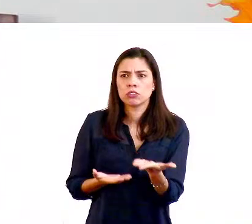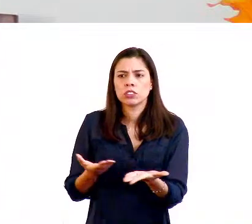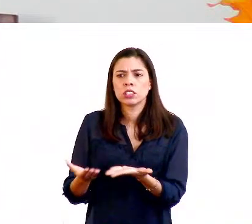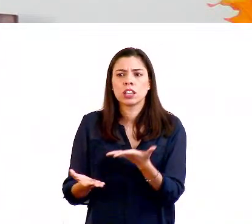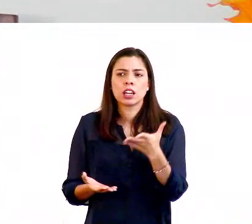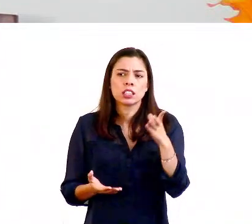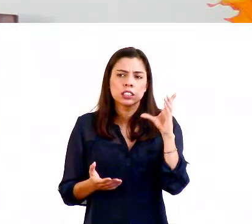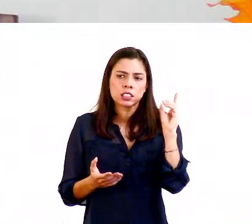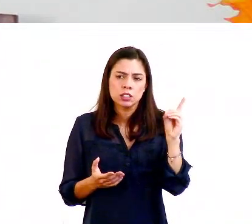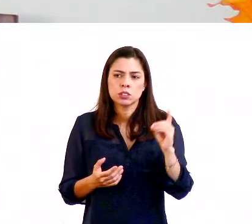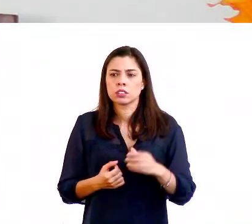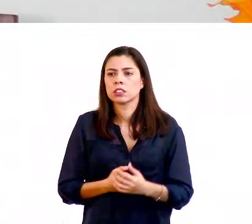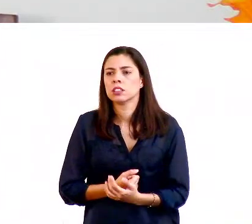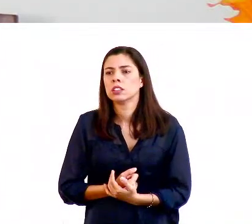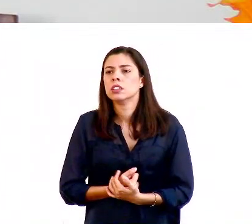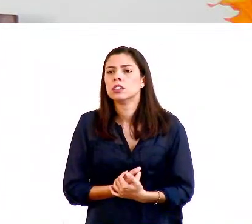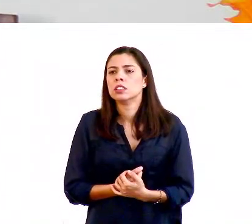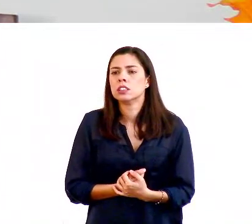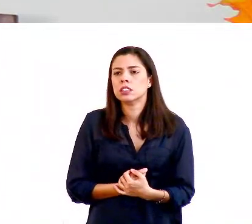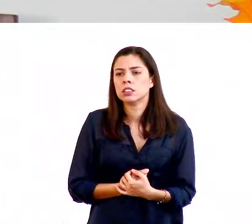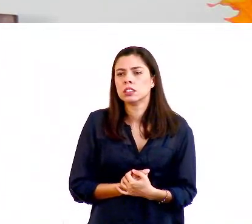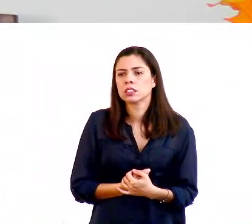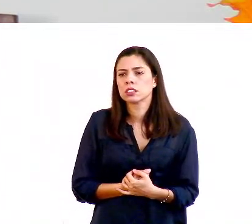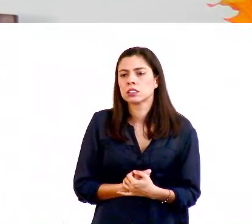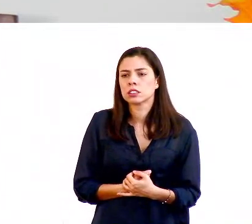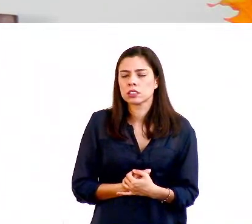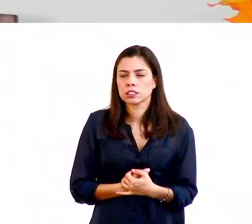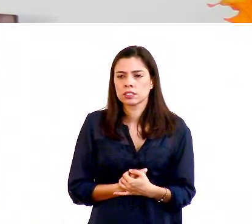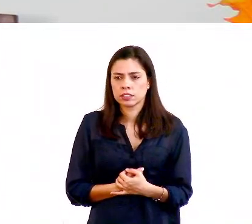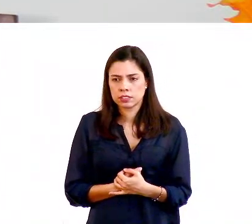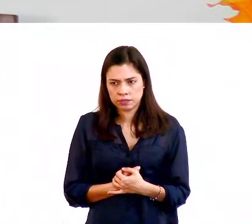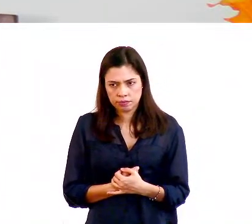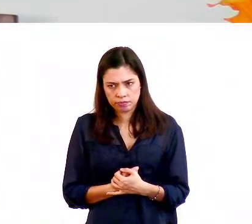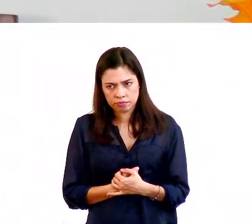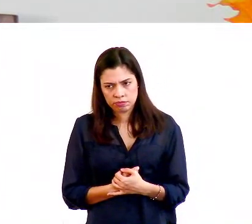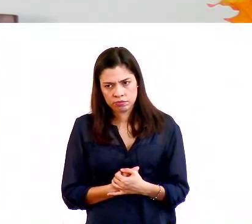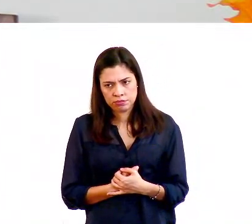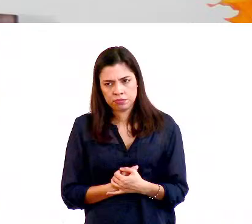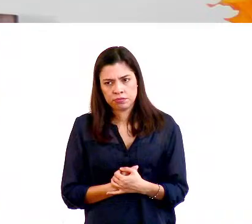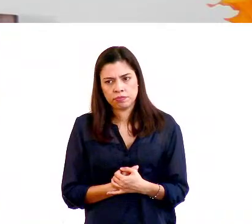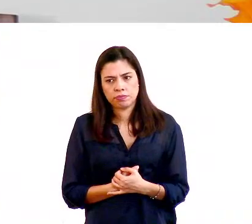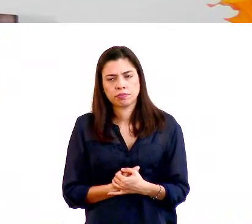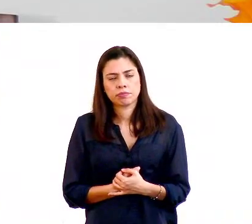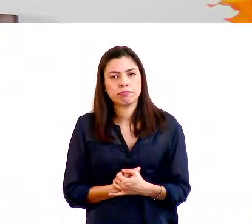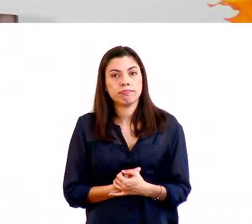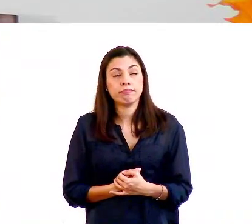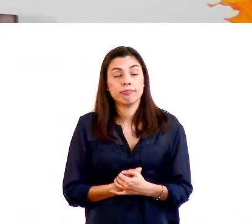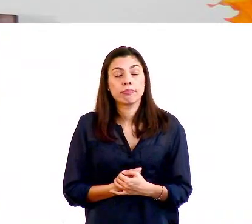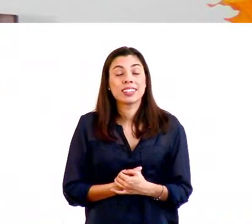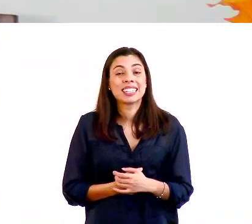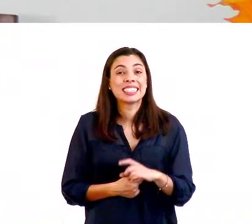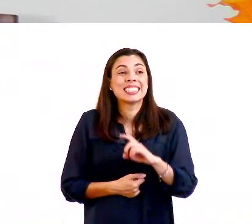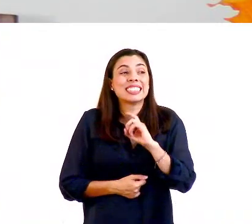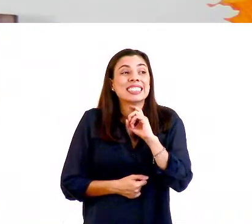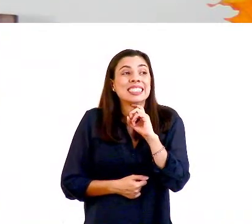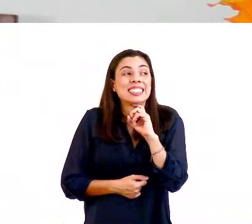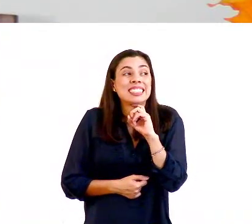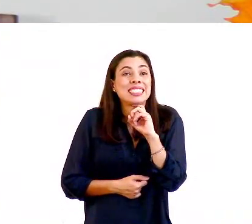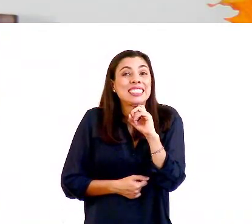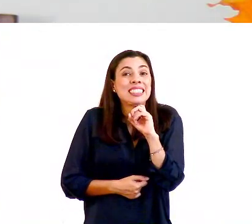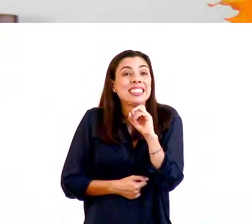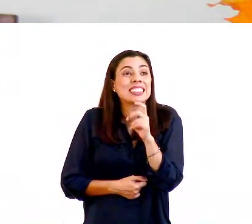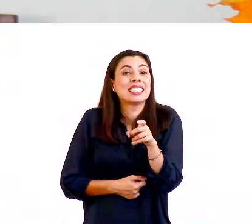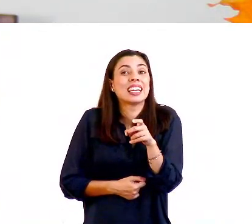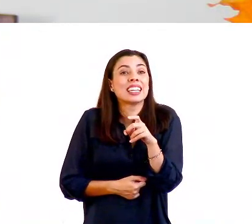Ninguém terá plena certeza da esperança se a preguiça espiritual domina a